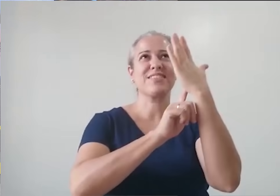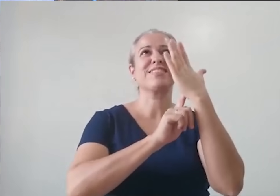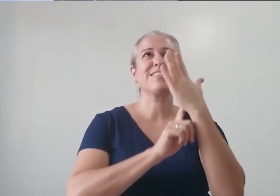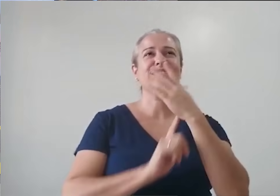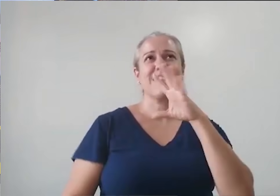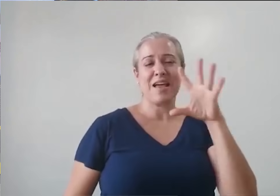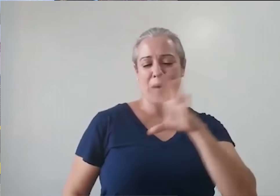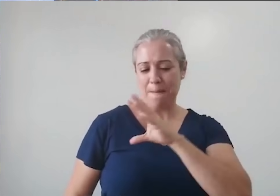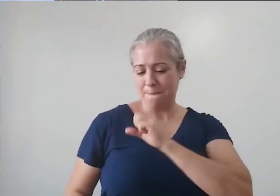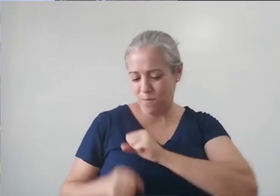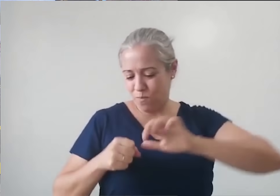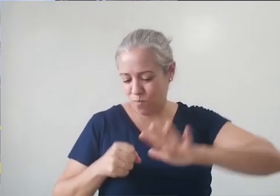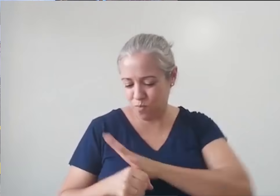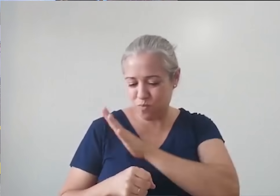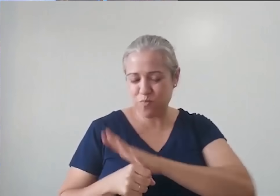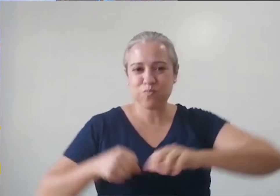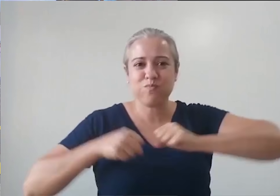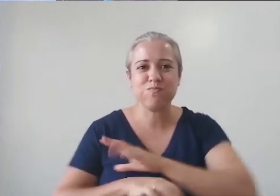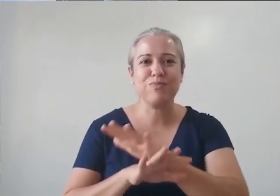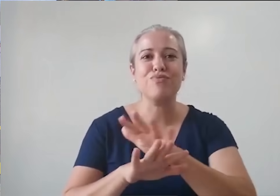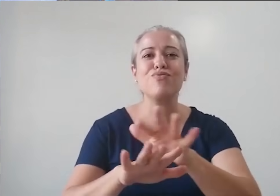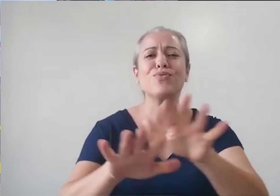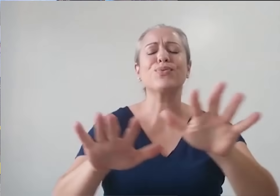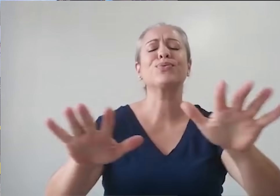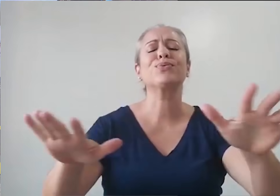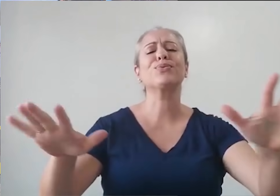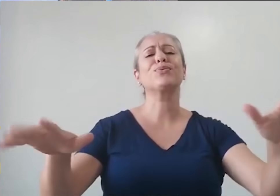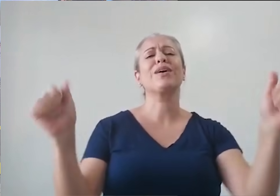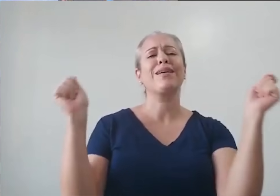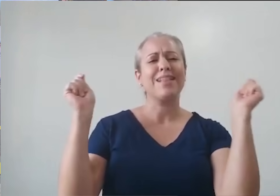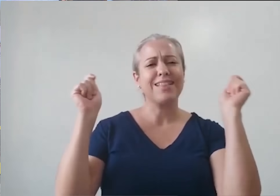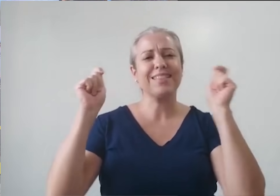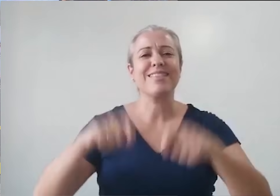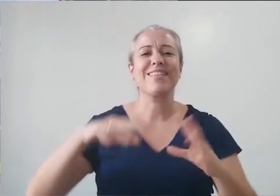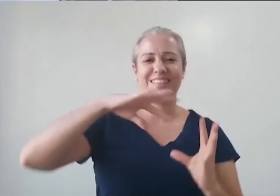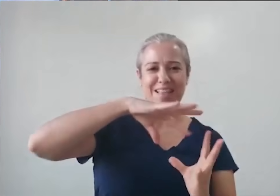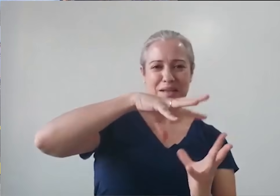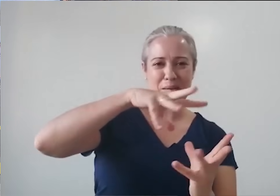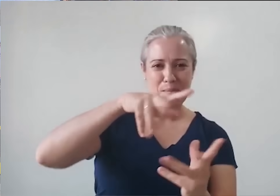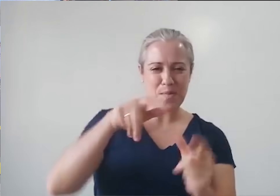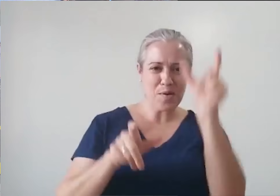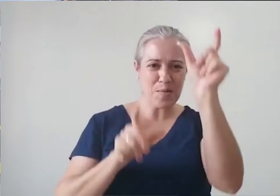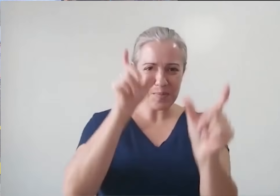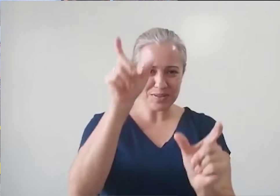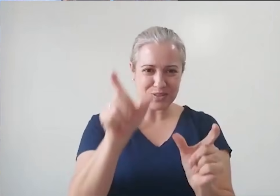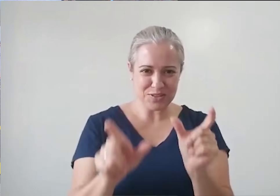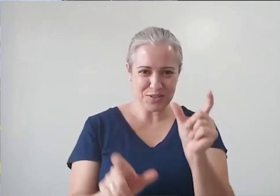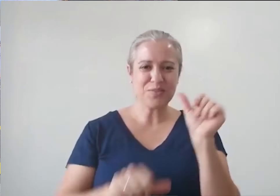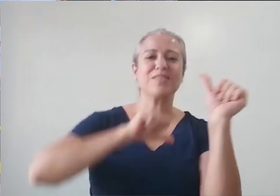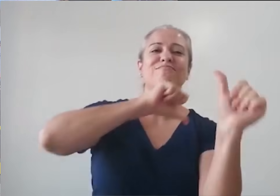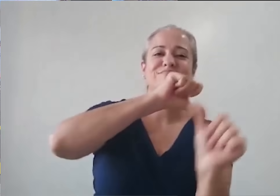tu és e enche o meu coração do amor que